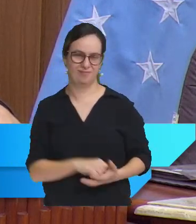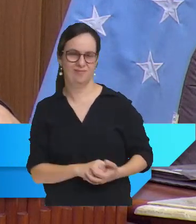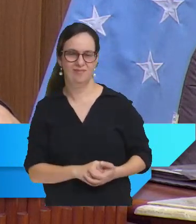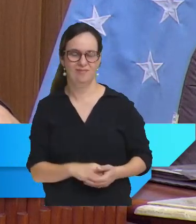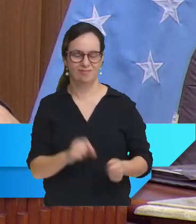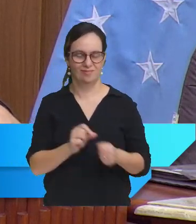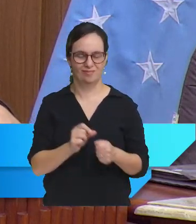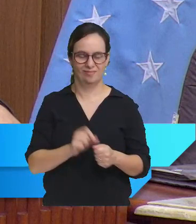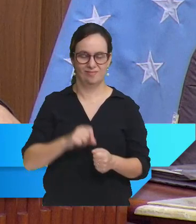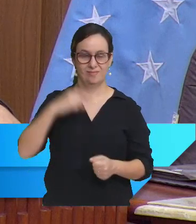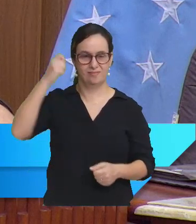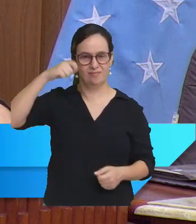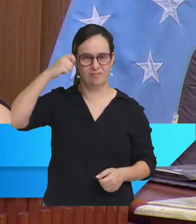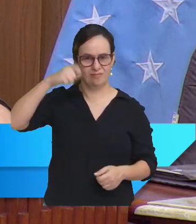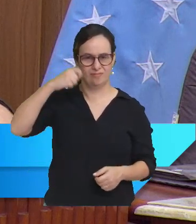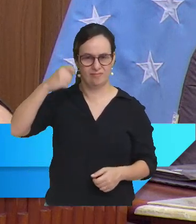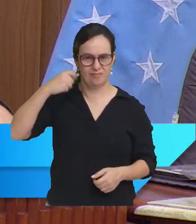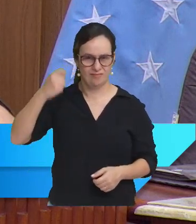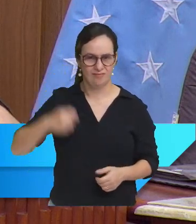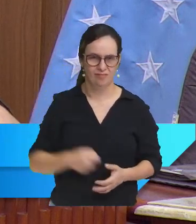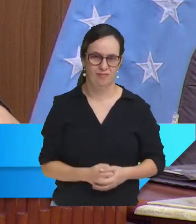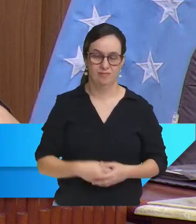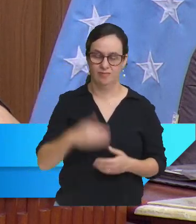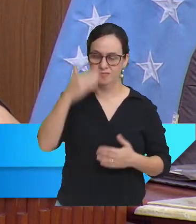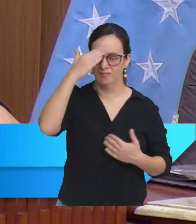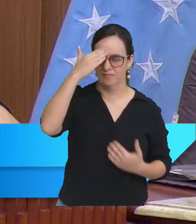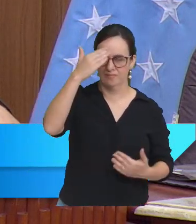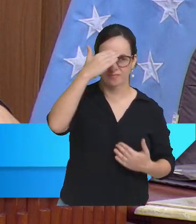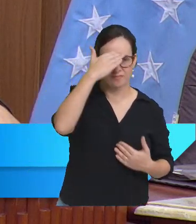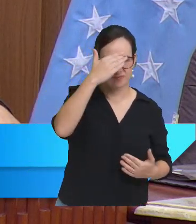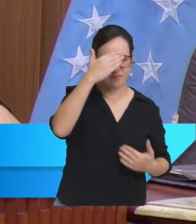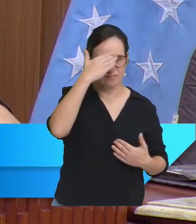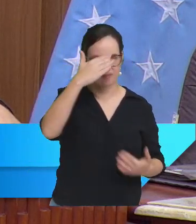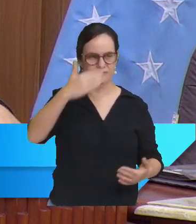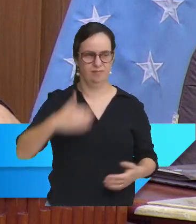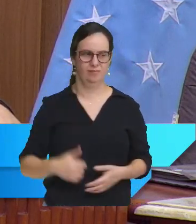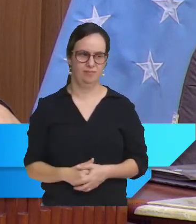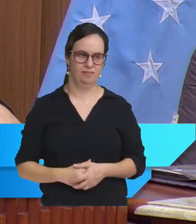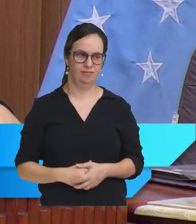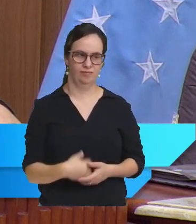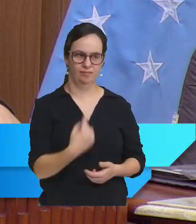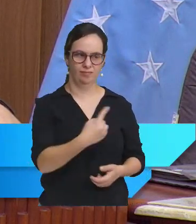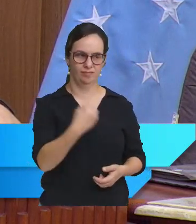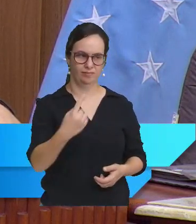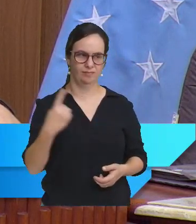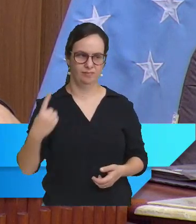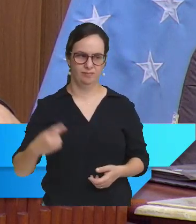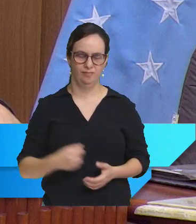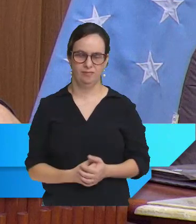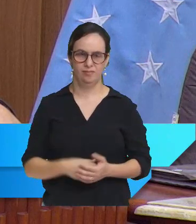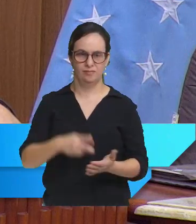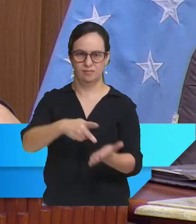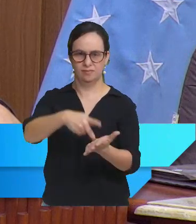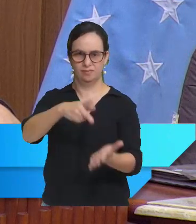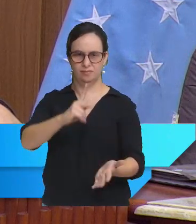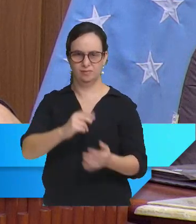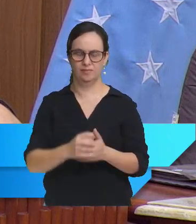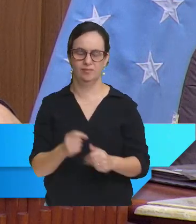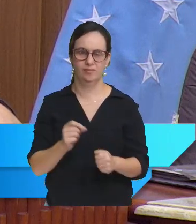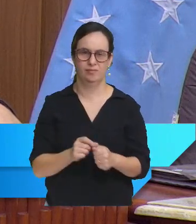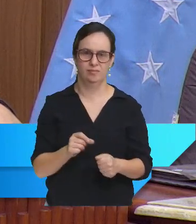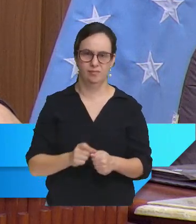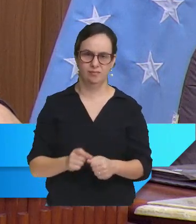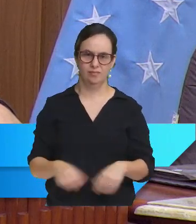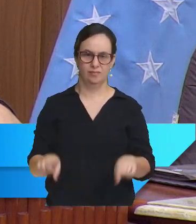a cada um e cada uma que participou desse processo. A gente fez assim como a gente fez em 2020, na